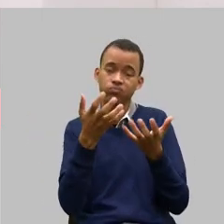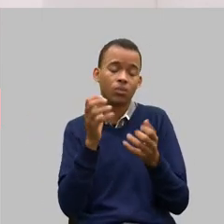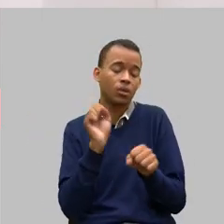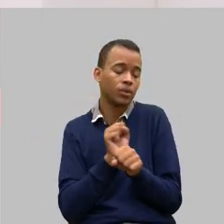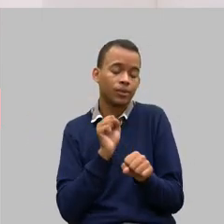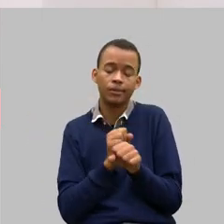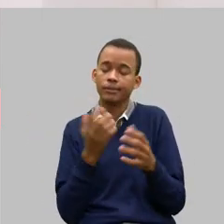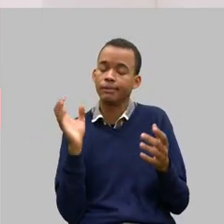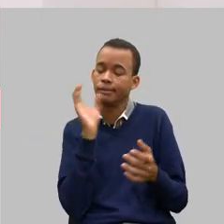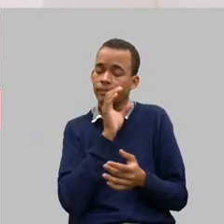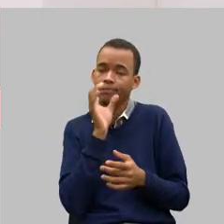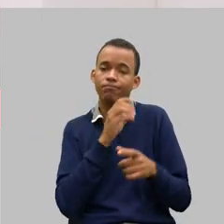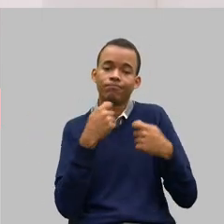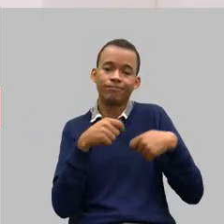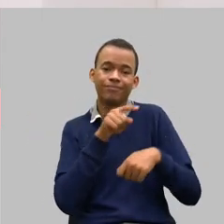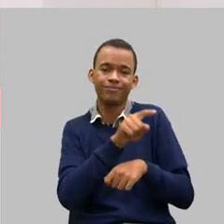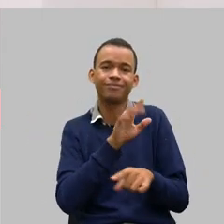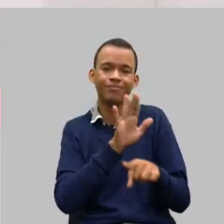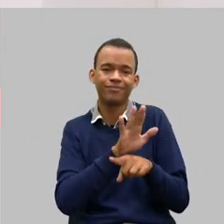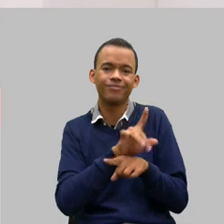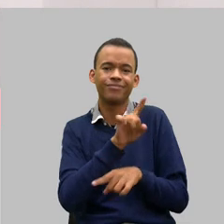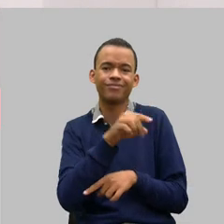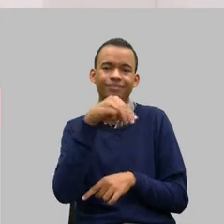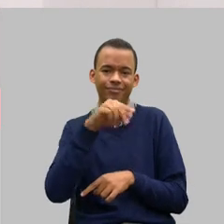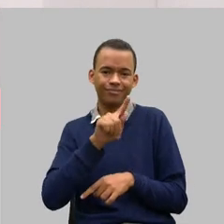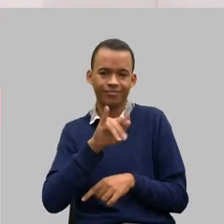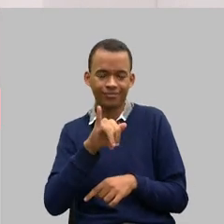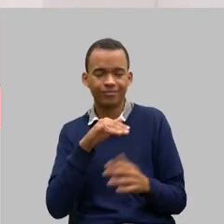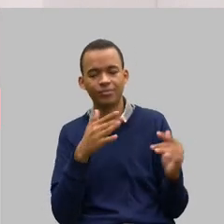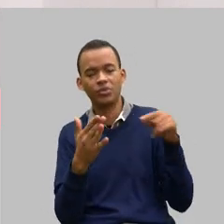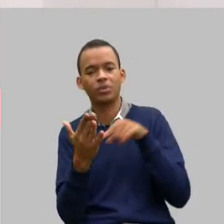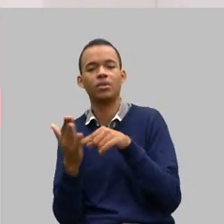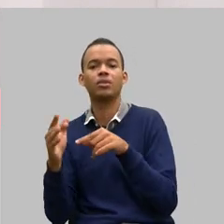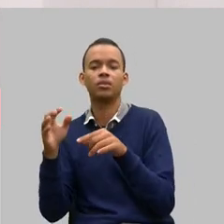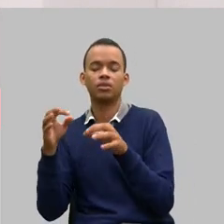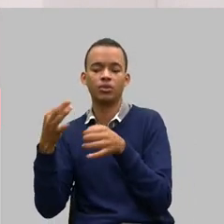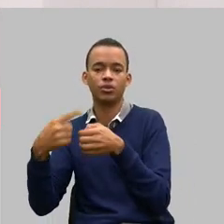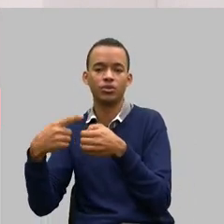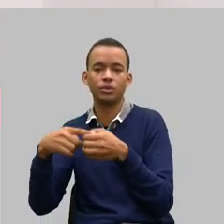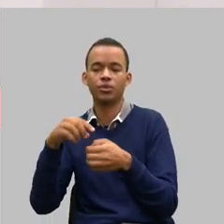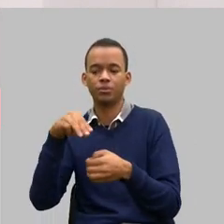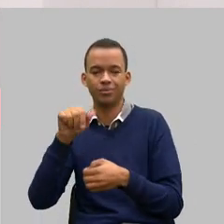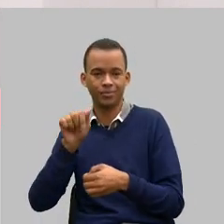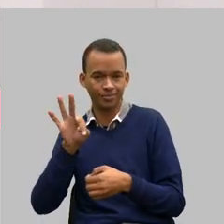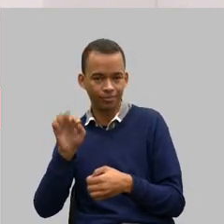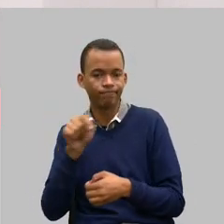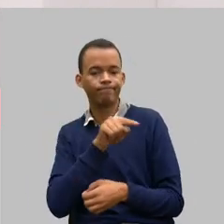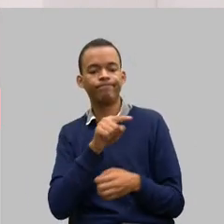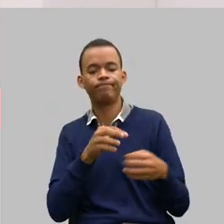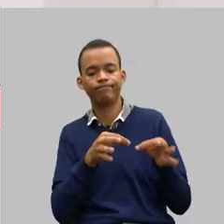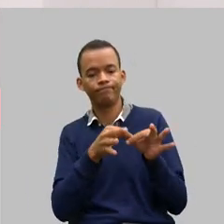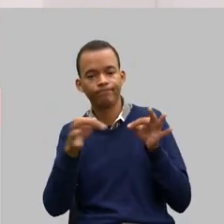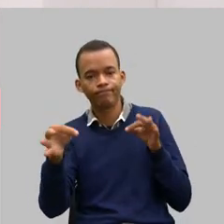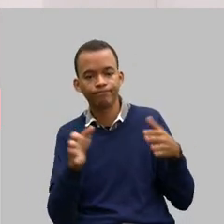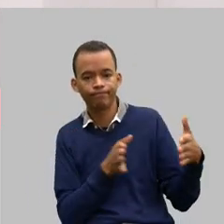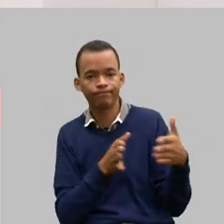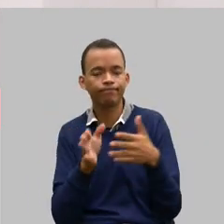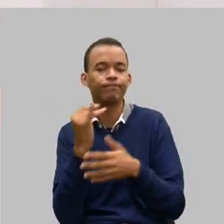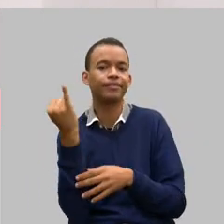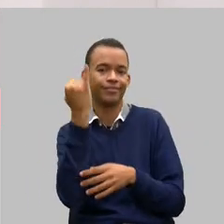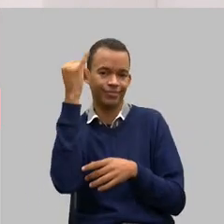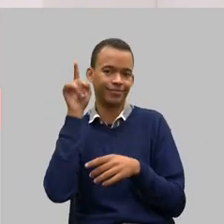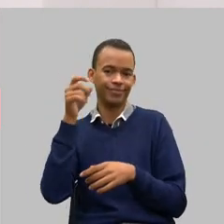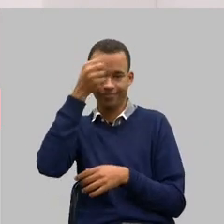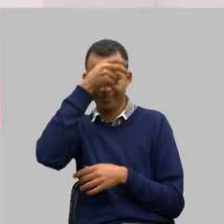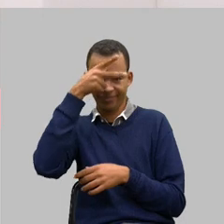Rodrigo eh de toques do Mogi a Borda da Mata é uma estrada importante eh que os realmente o prefeito nidão